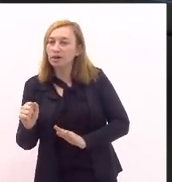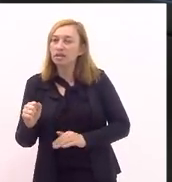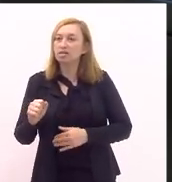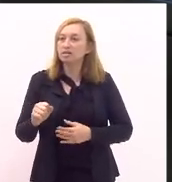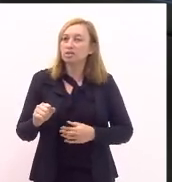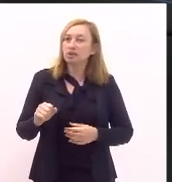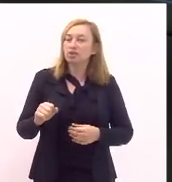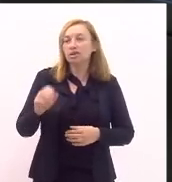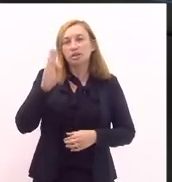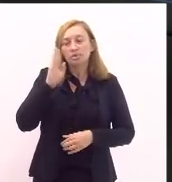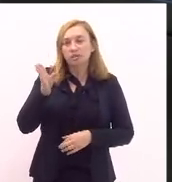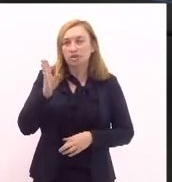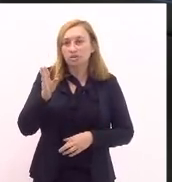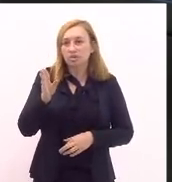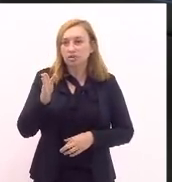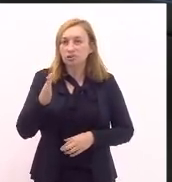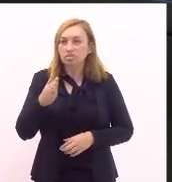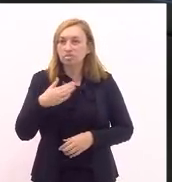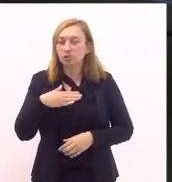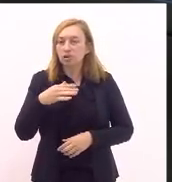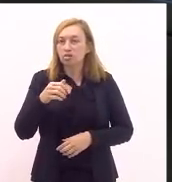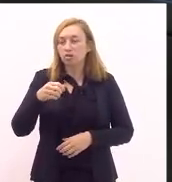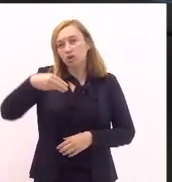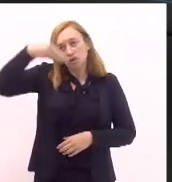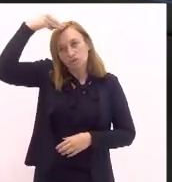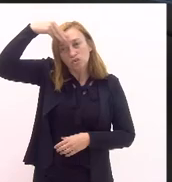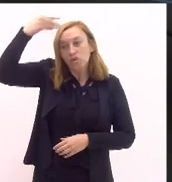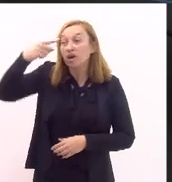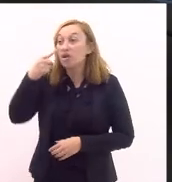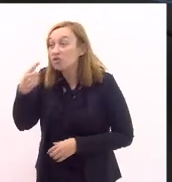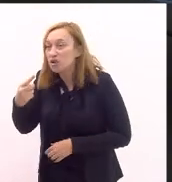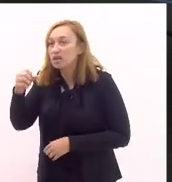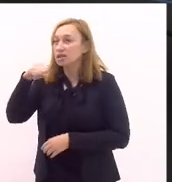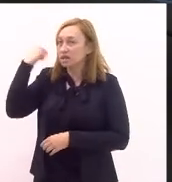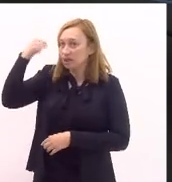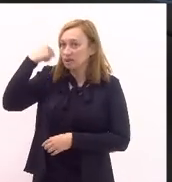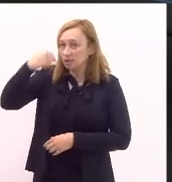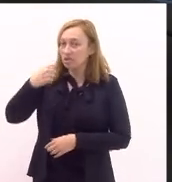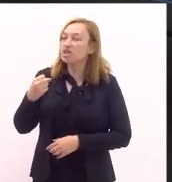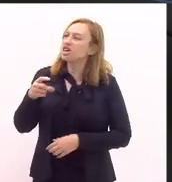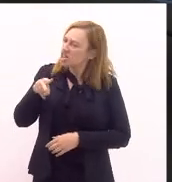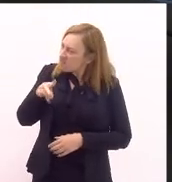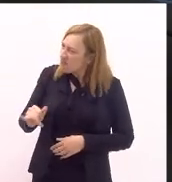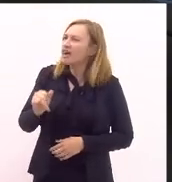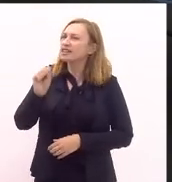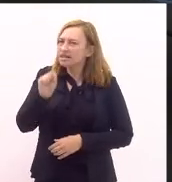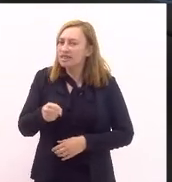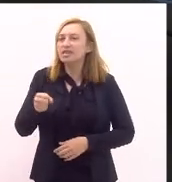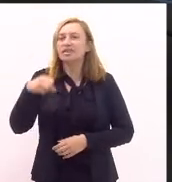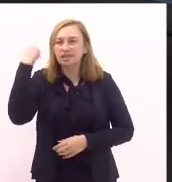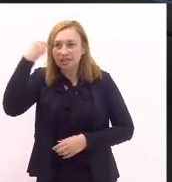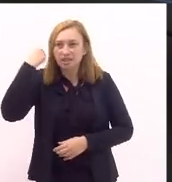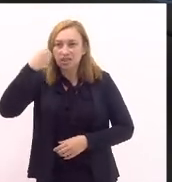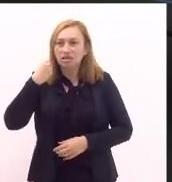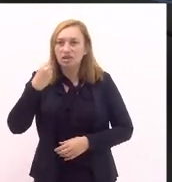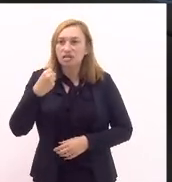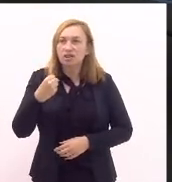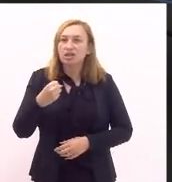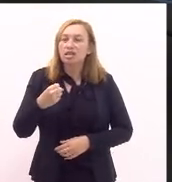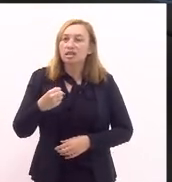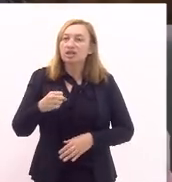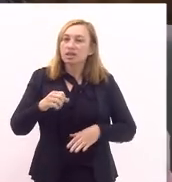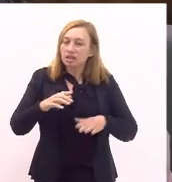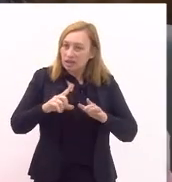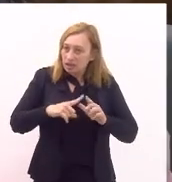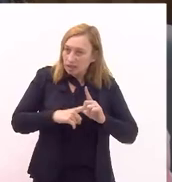muita coisa Principalmente para o meu sobrinho eu quero ver meu sobrinho Senador e ele vai ser senador porque se